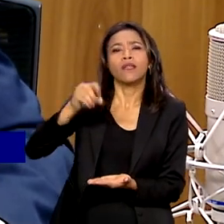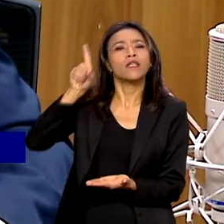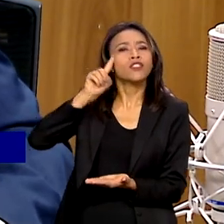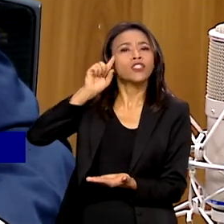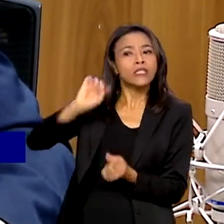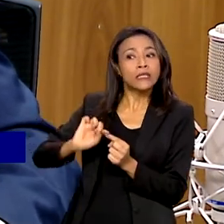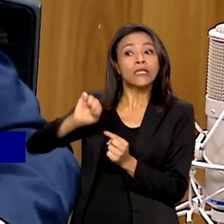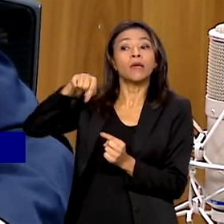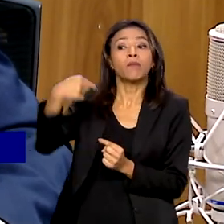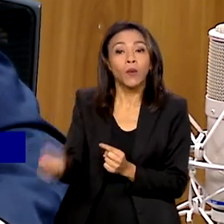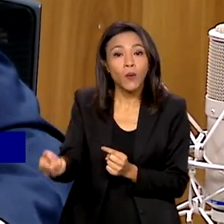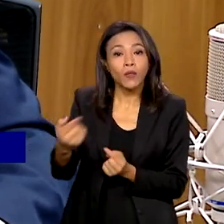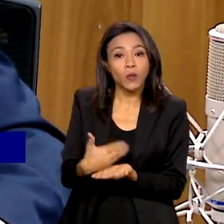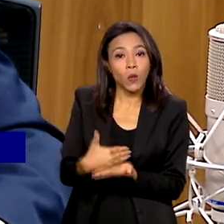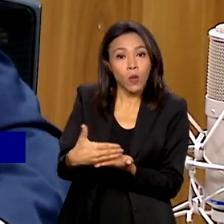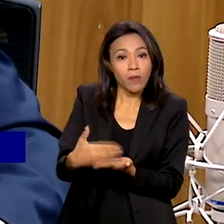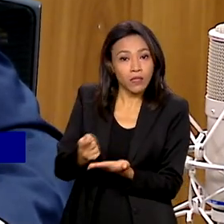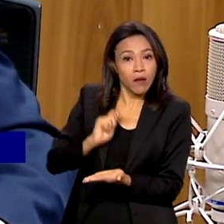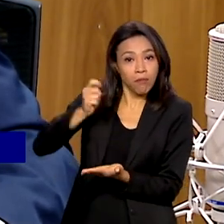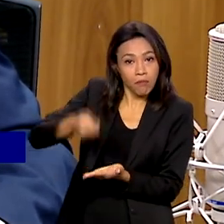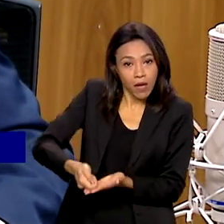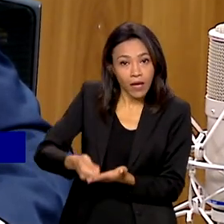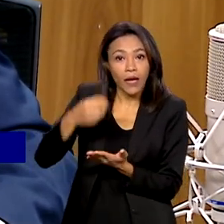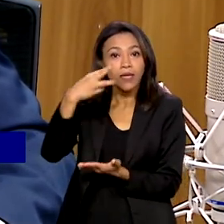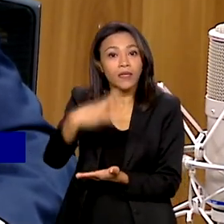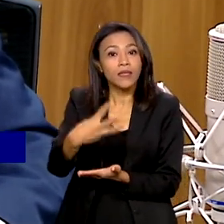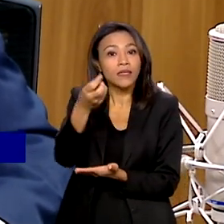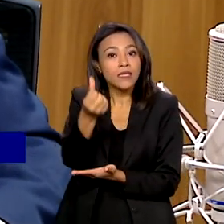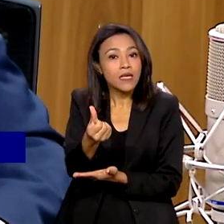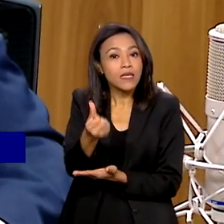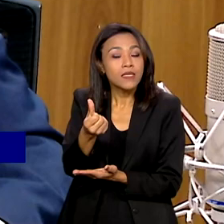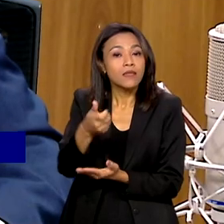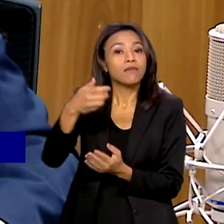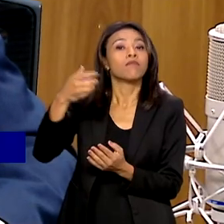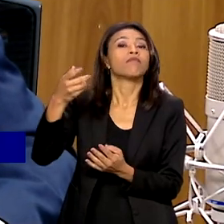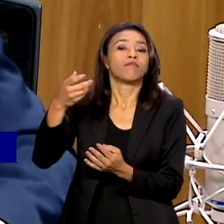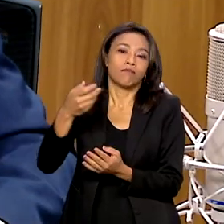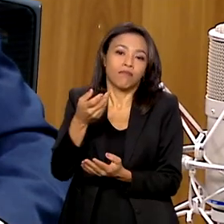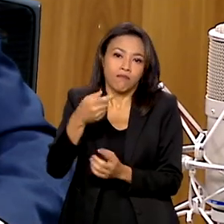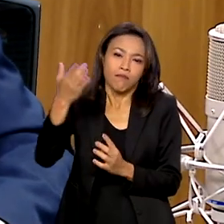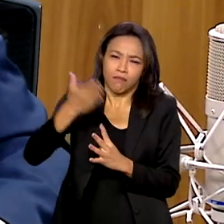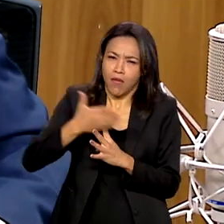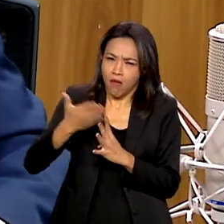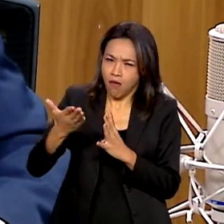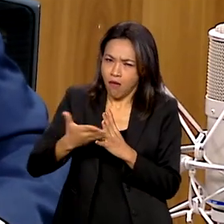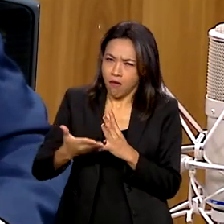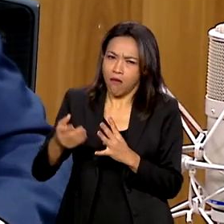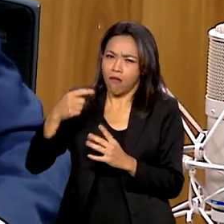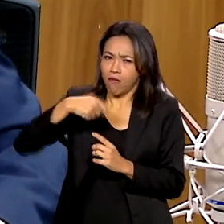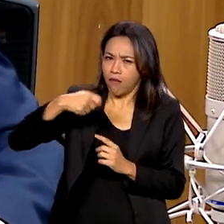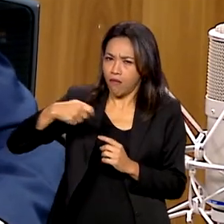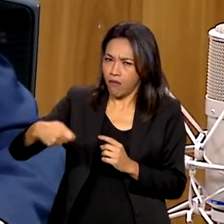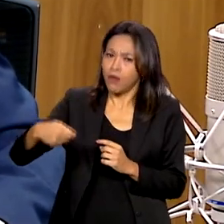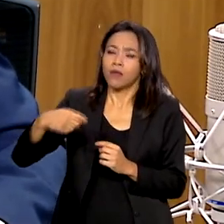começar a pagar em 36 meses sem é juros sem qualquer encargo